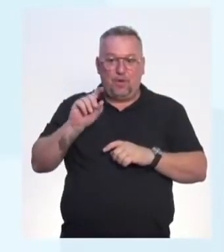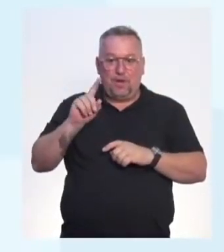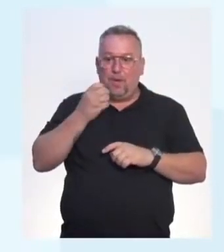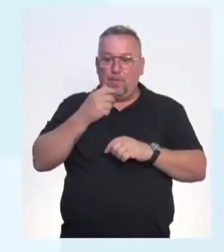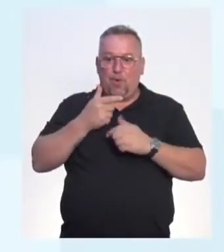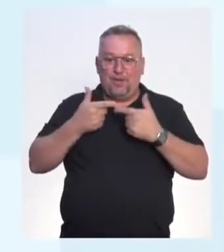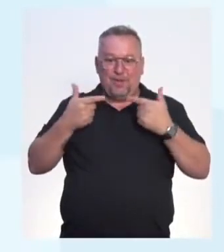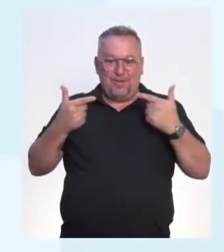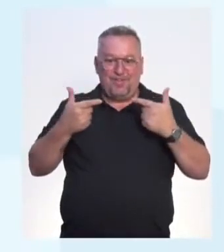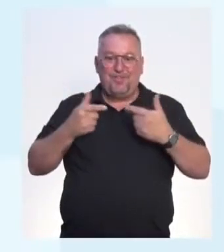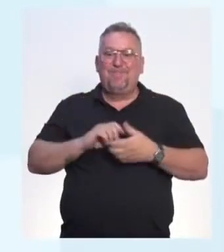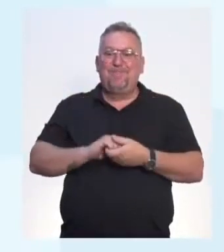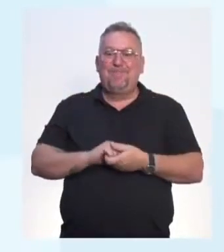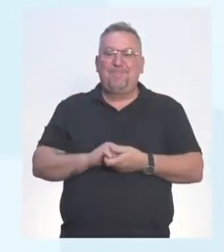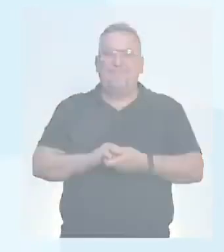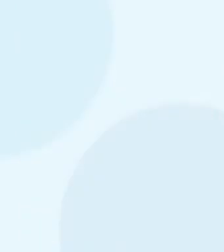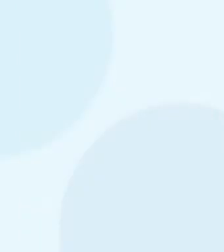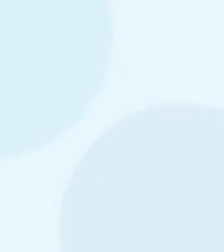Boa sorte!